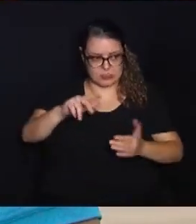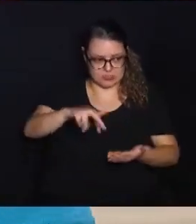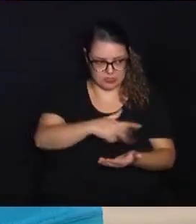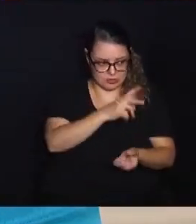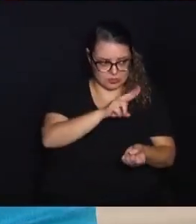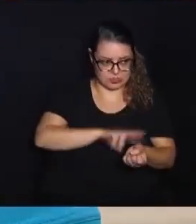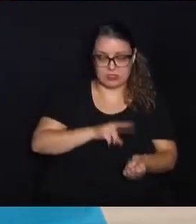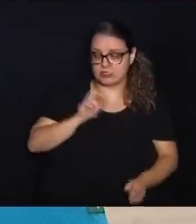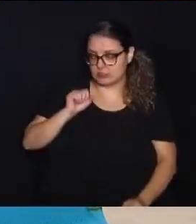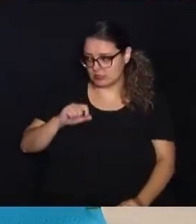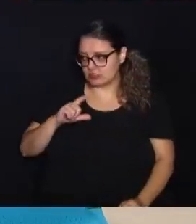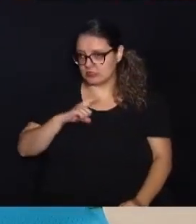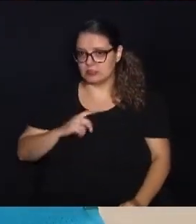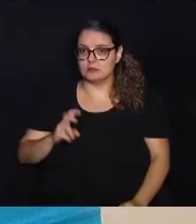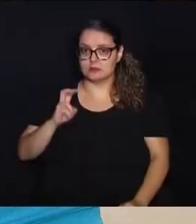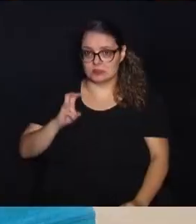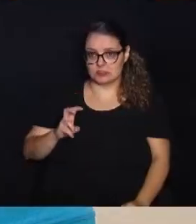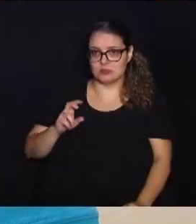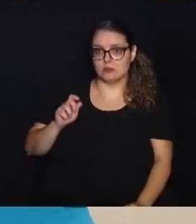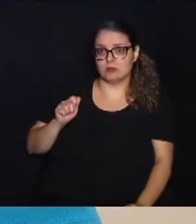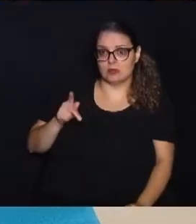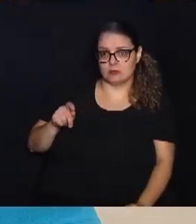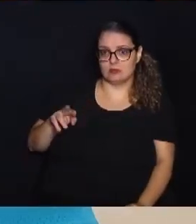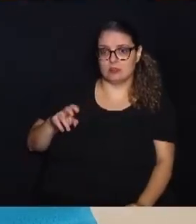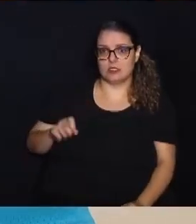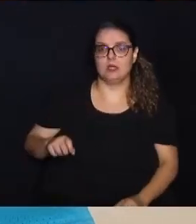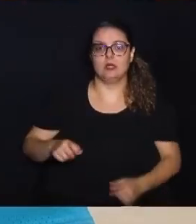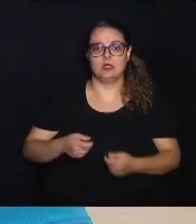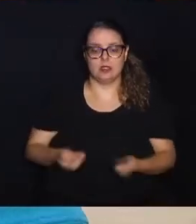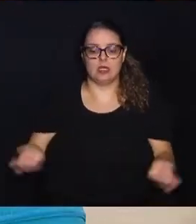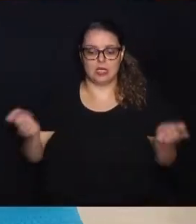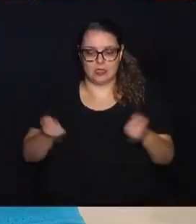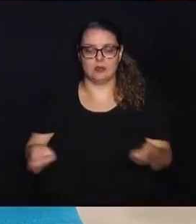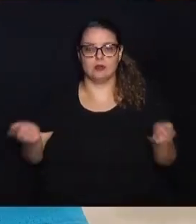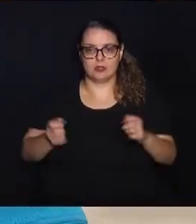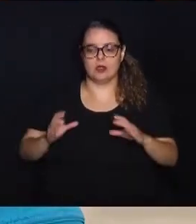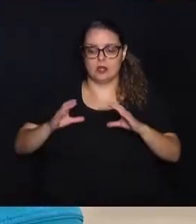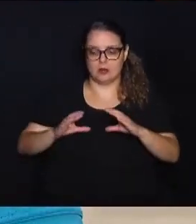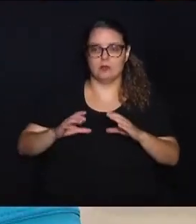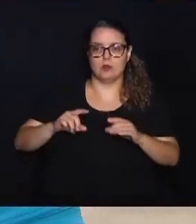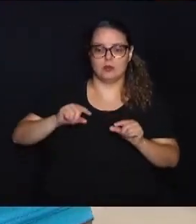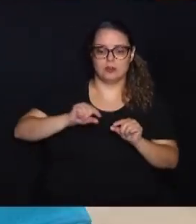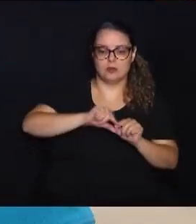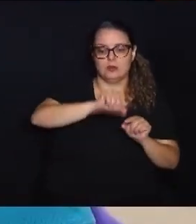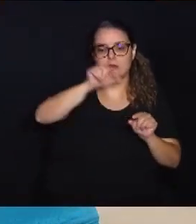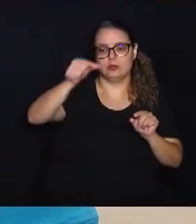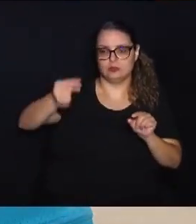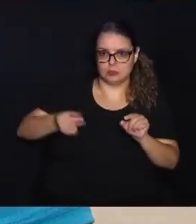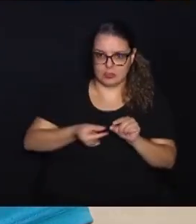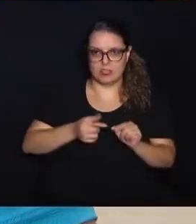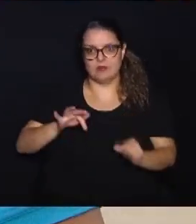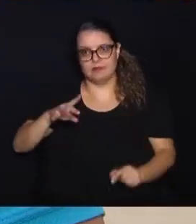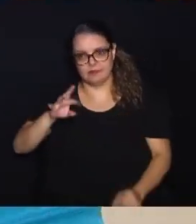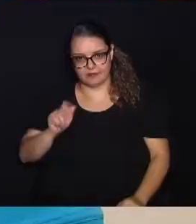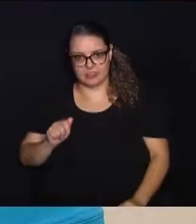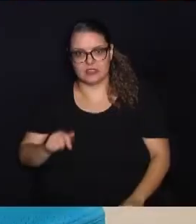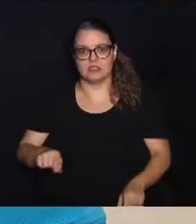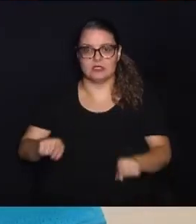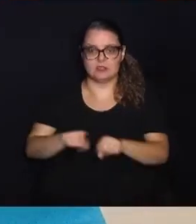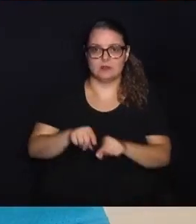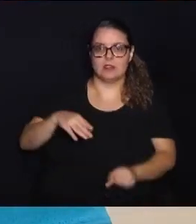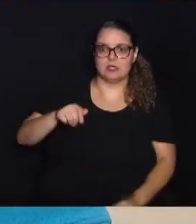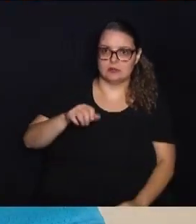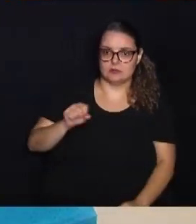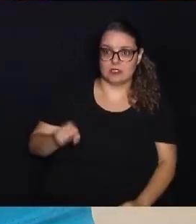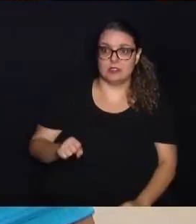a corda não é mais um aparelho oficial da categoria adulta. Ela entra somente nas categorias menores,